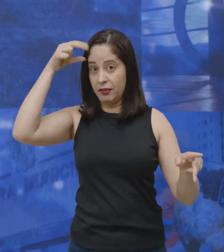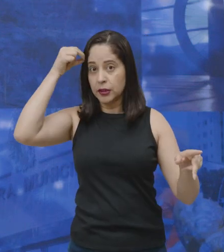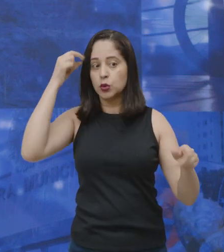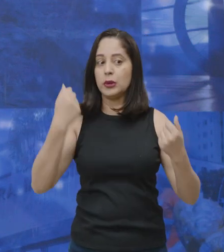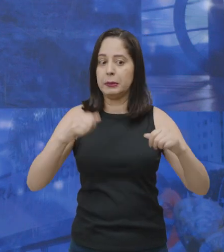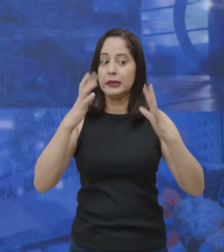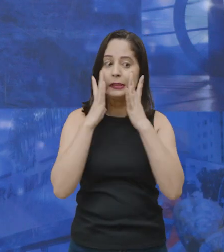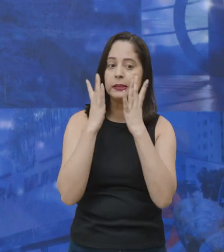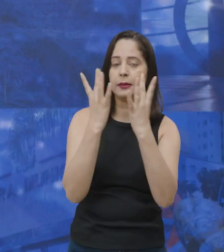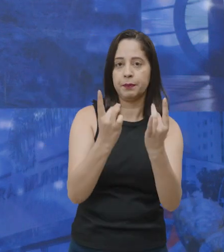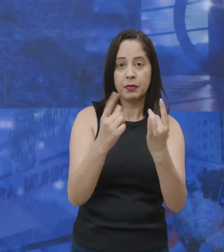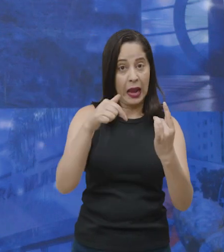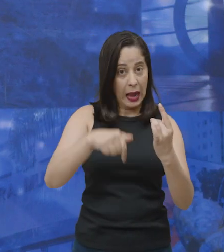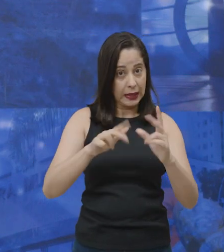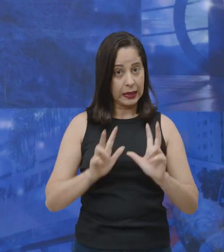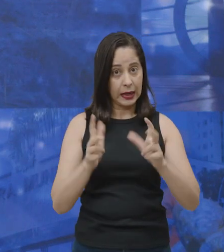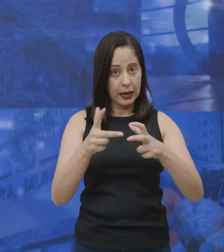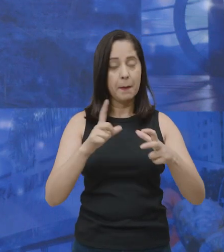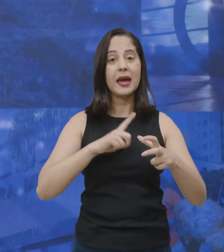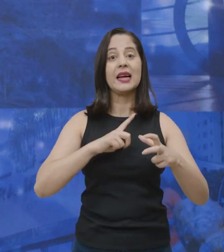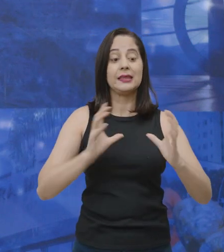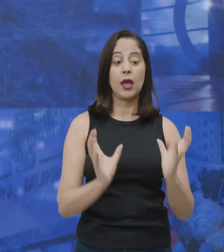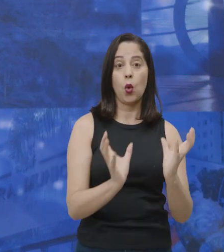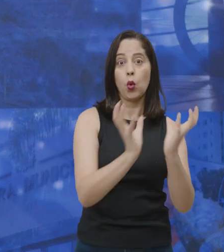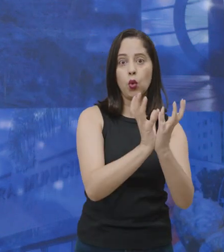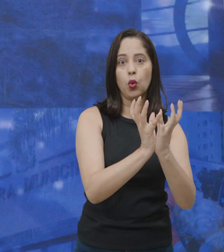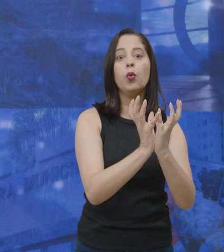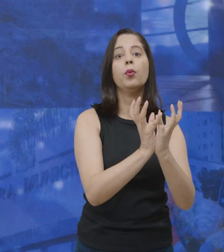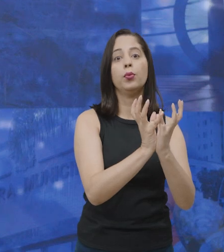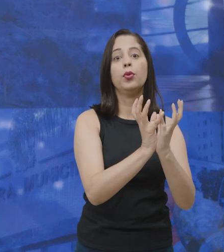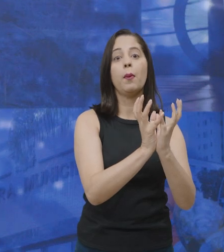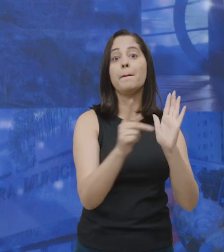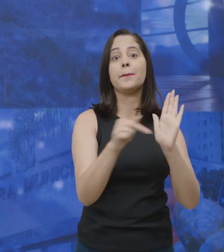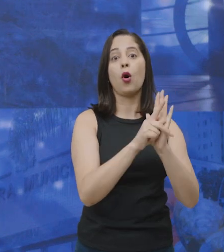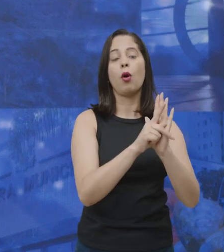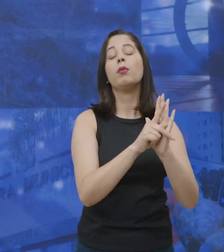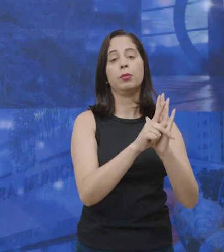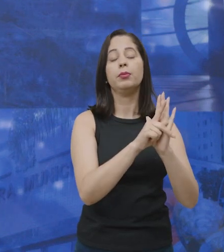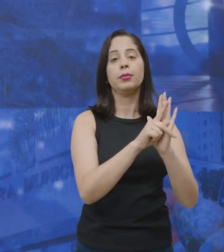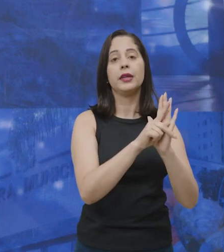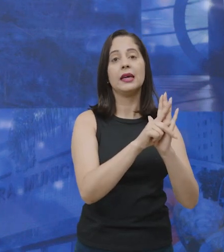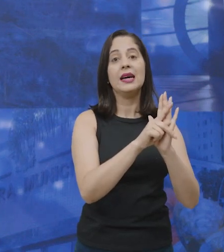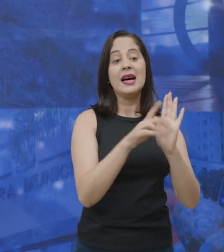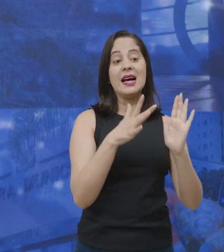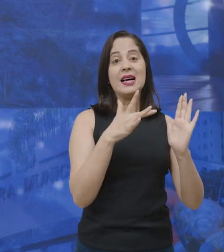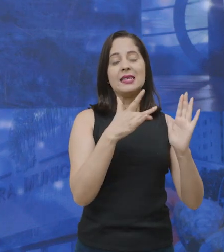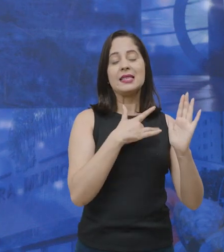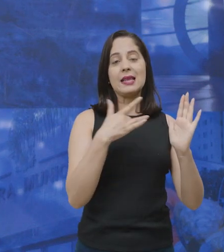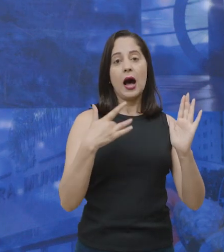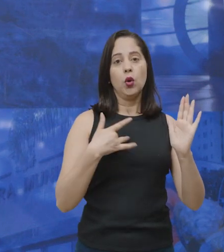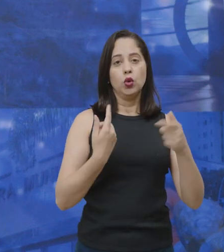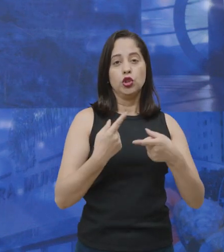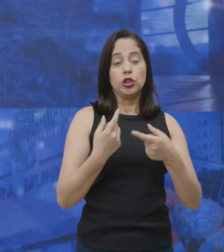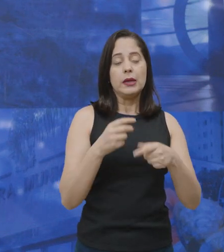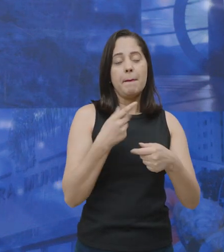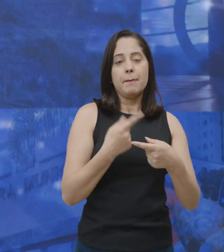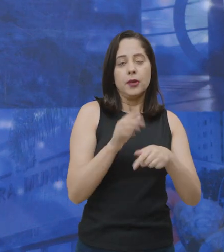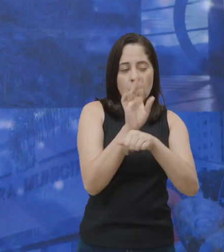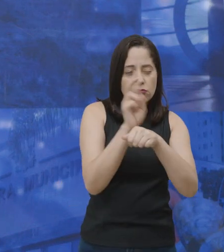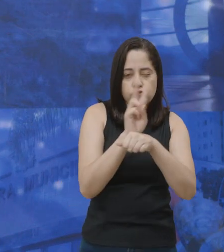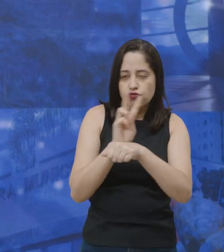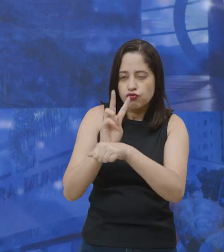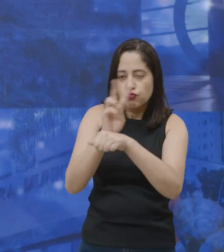população. Por isso, aqui na Câmara, dentre as comissões permanentes, nós temos a Comissão de Saúde, que fiscaliza as